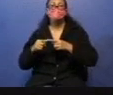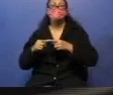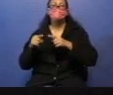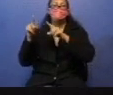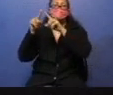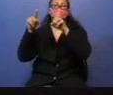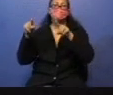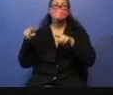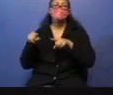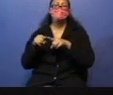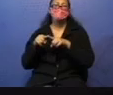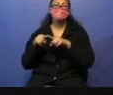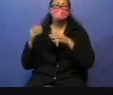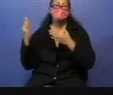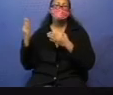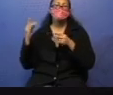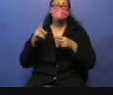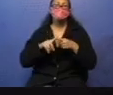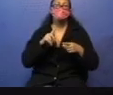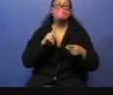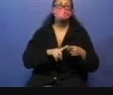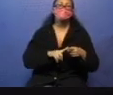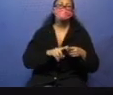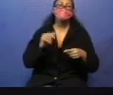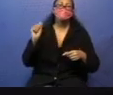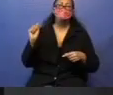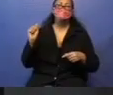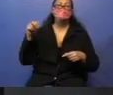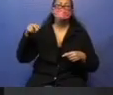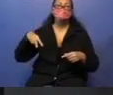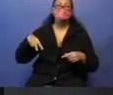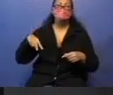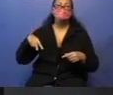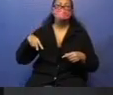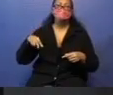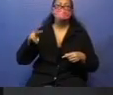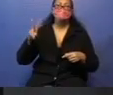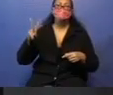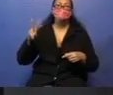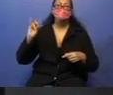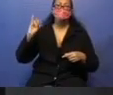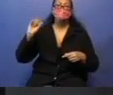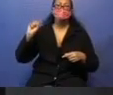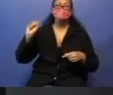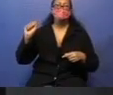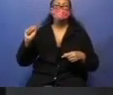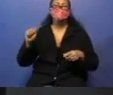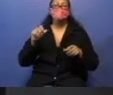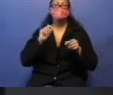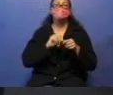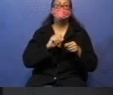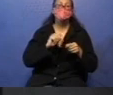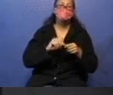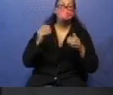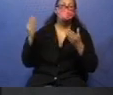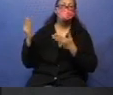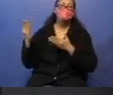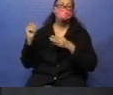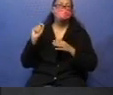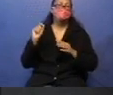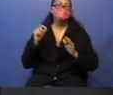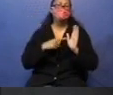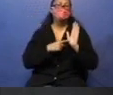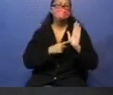dizer, por que a Anvisa fez esse cartaz? O que ela quer mostrar com esse